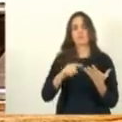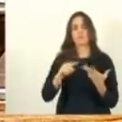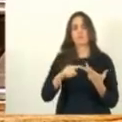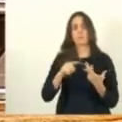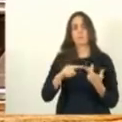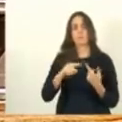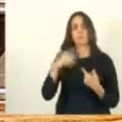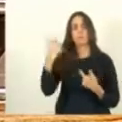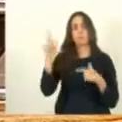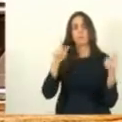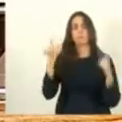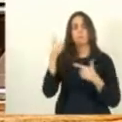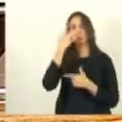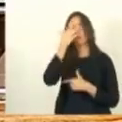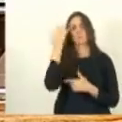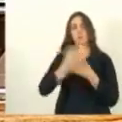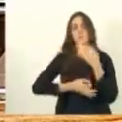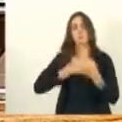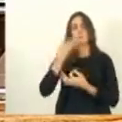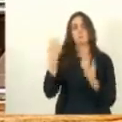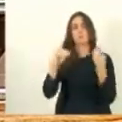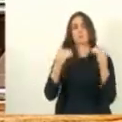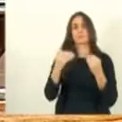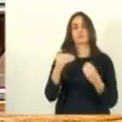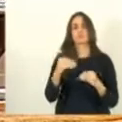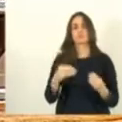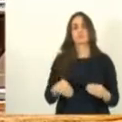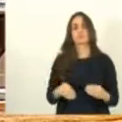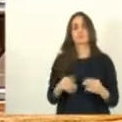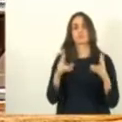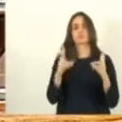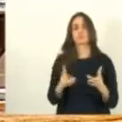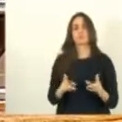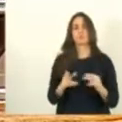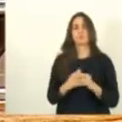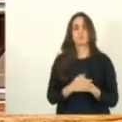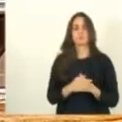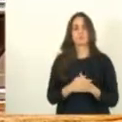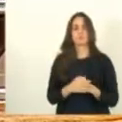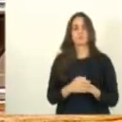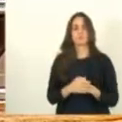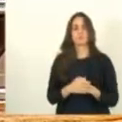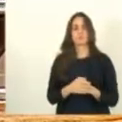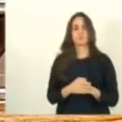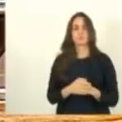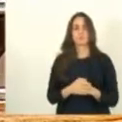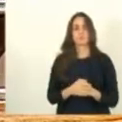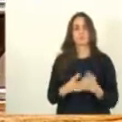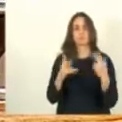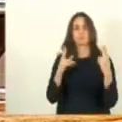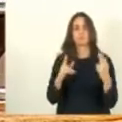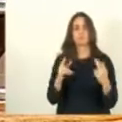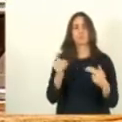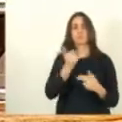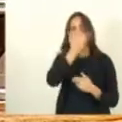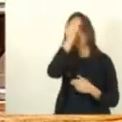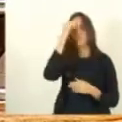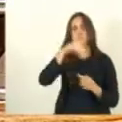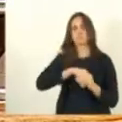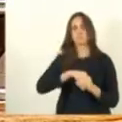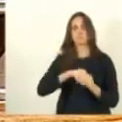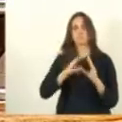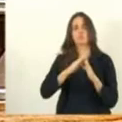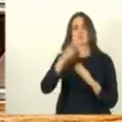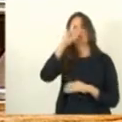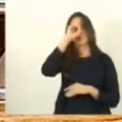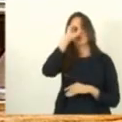mas inúmeros relatos de outras pessoas, outras mães, que passaram por situações trágicas dentro daquele hospital. Nós